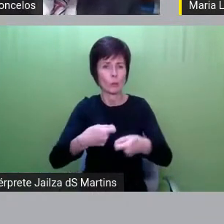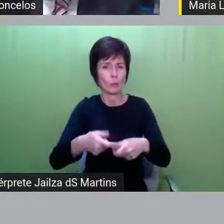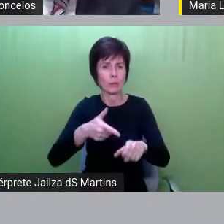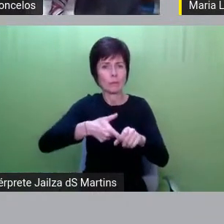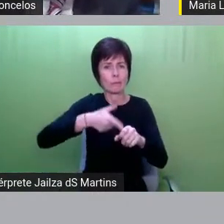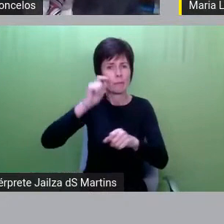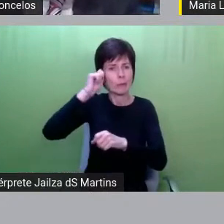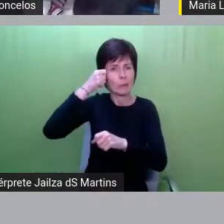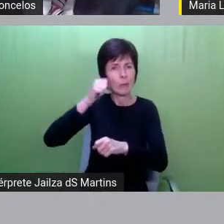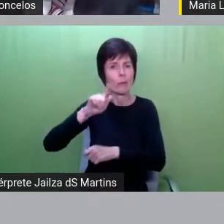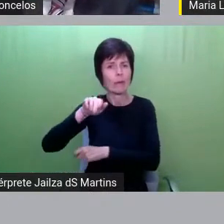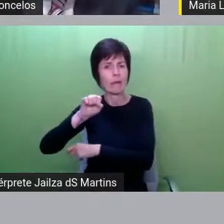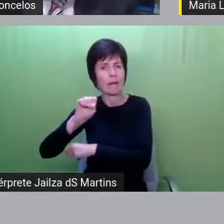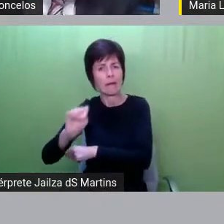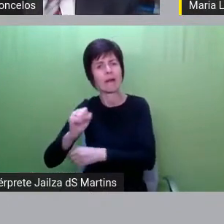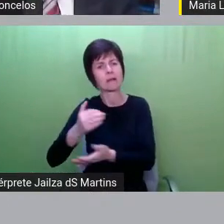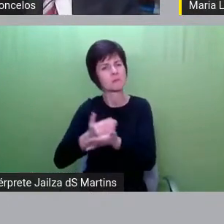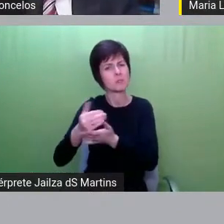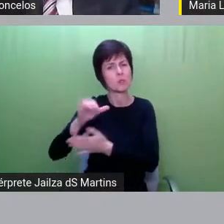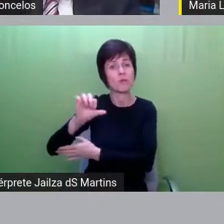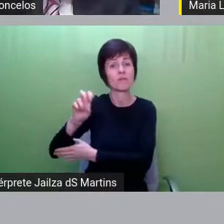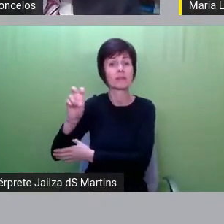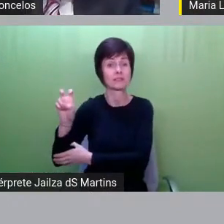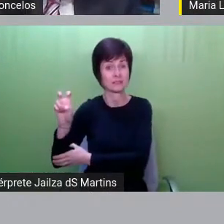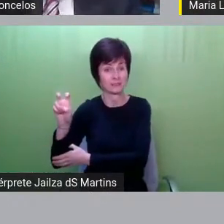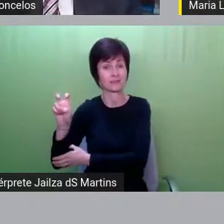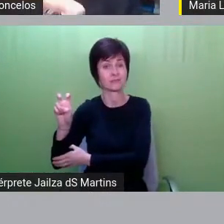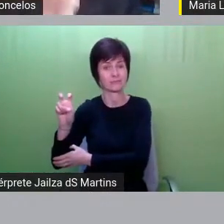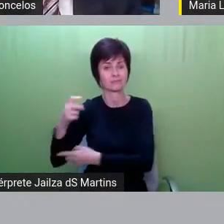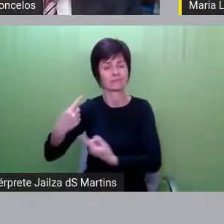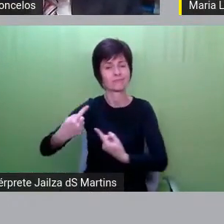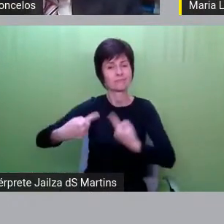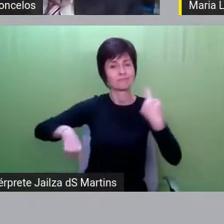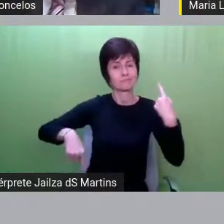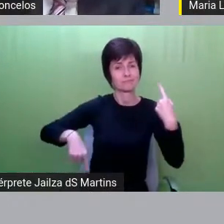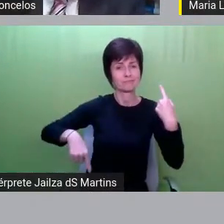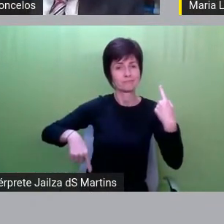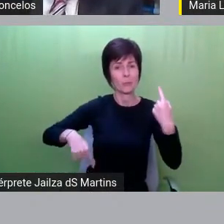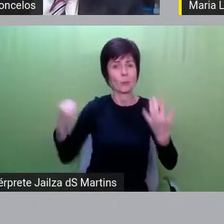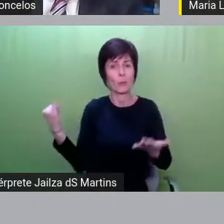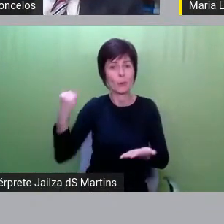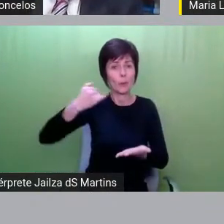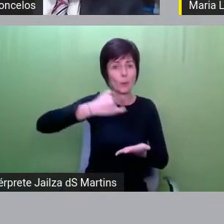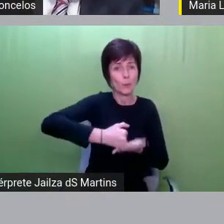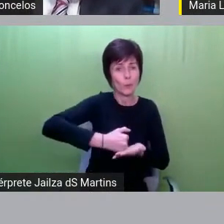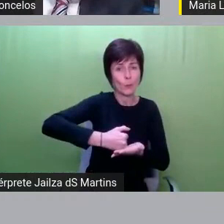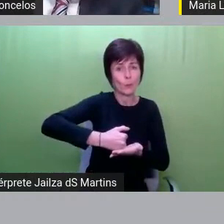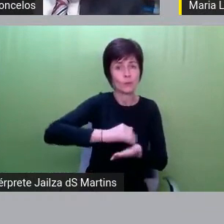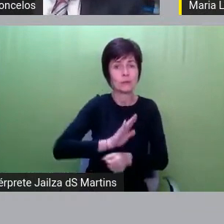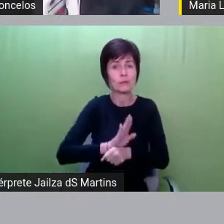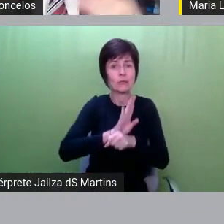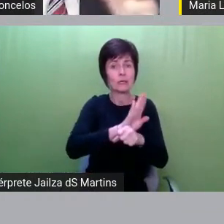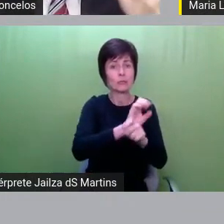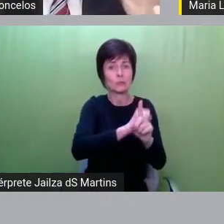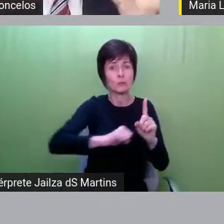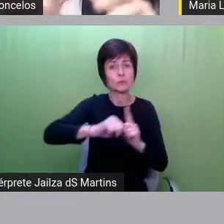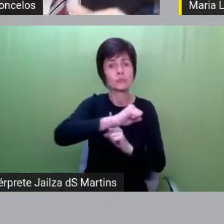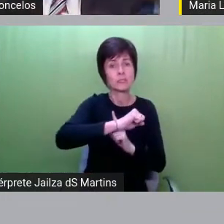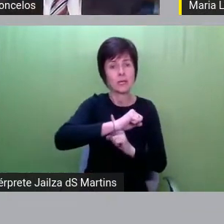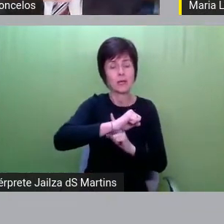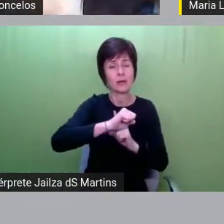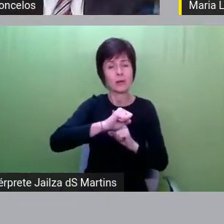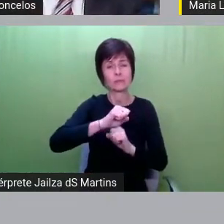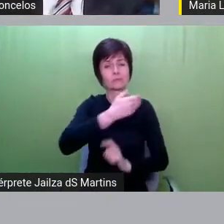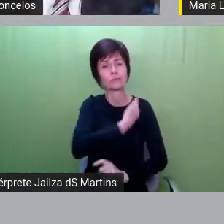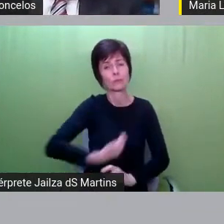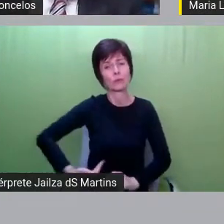gás, que vem isso desde 95, desvinculação da arrecadação de impostos e contribuições sociais da União, e tantas